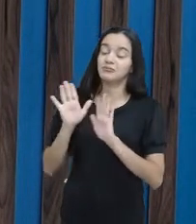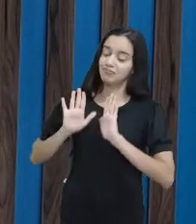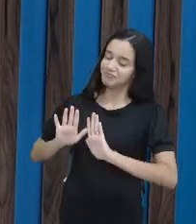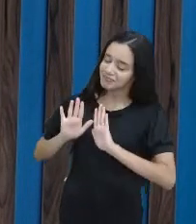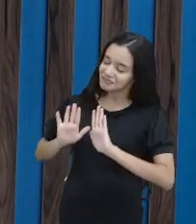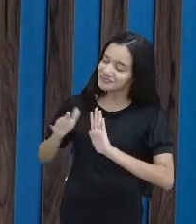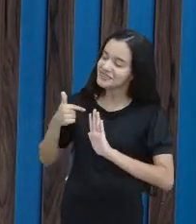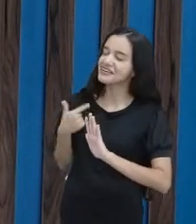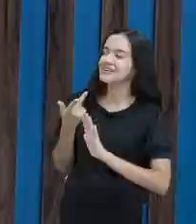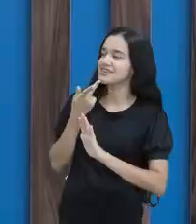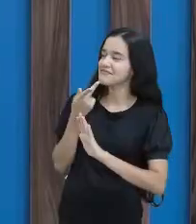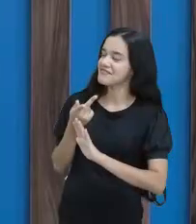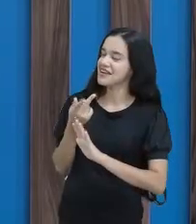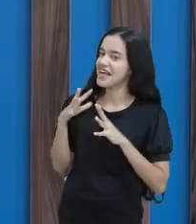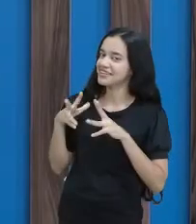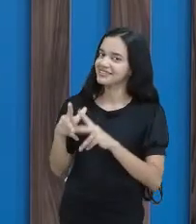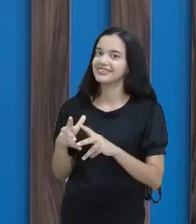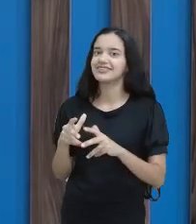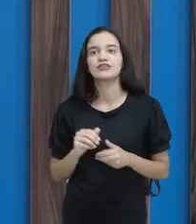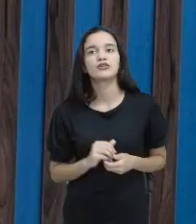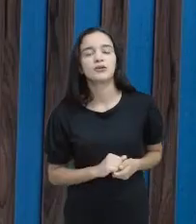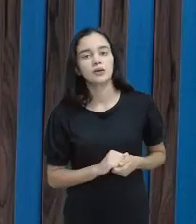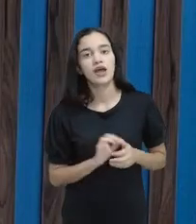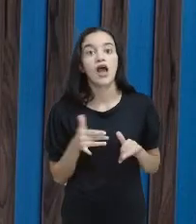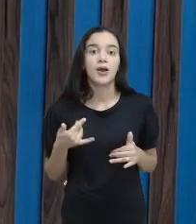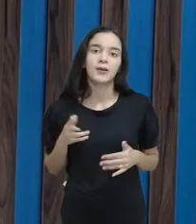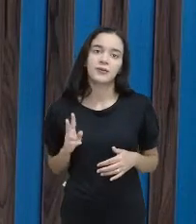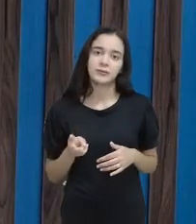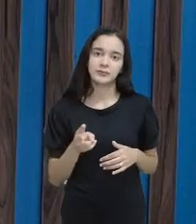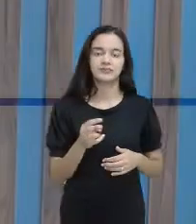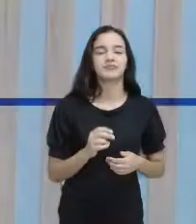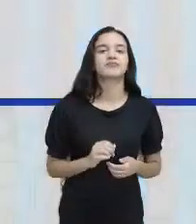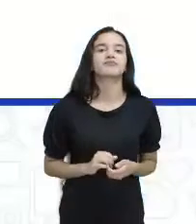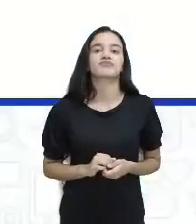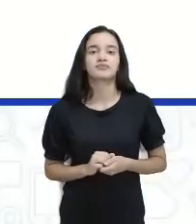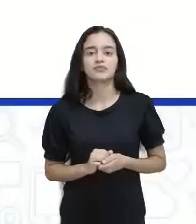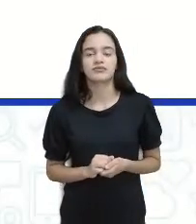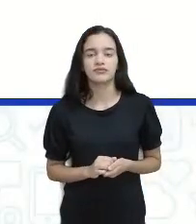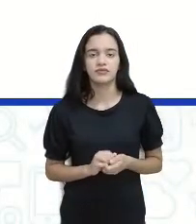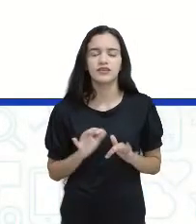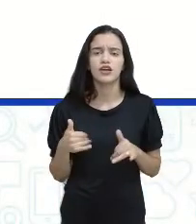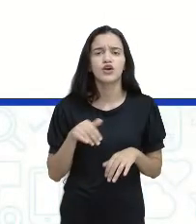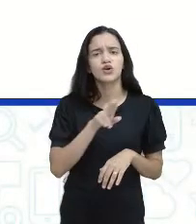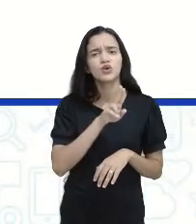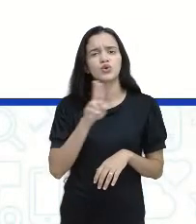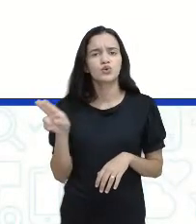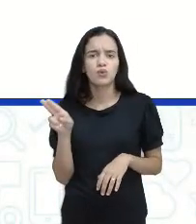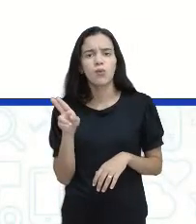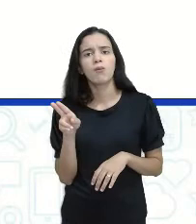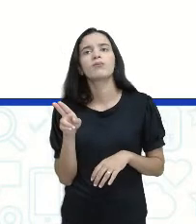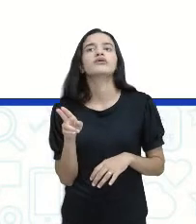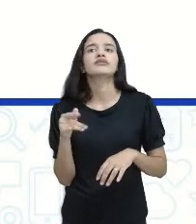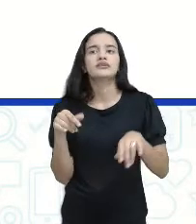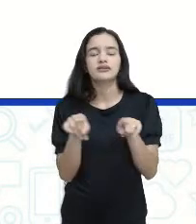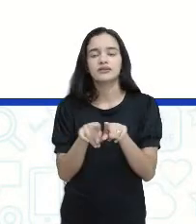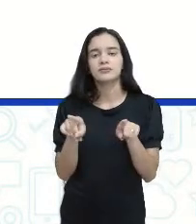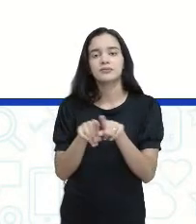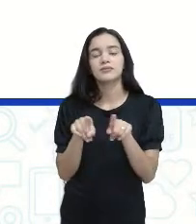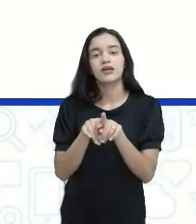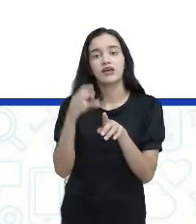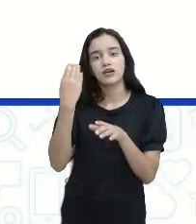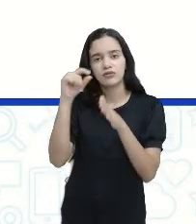contar tudo. Então, continuando, né? Nomes dados a um cientista, né? No caso